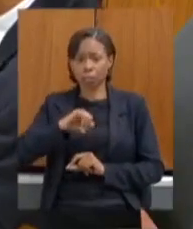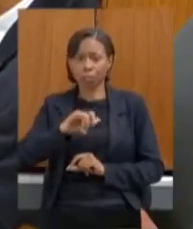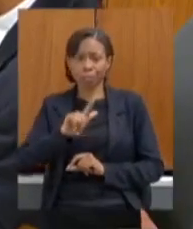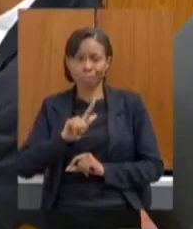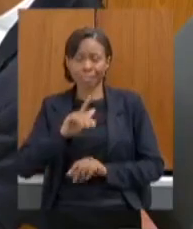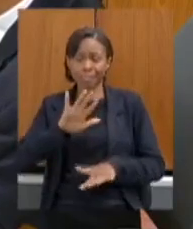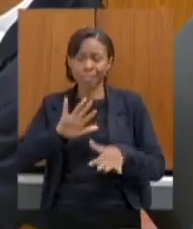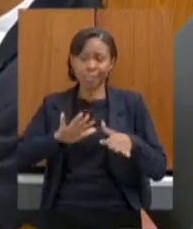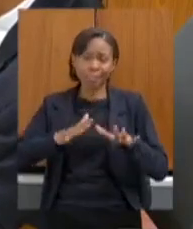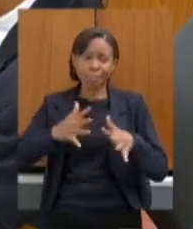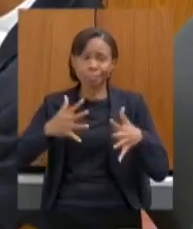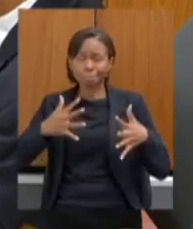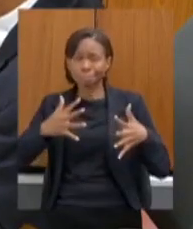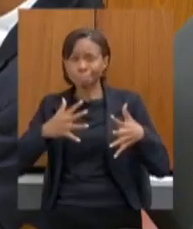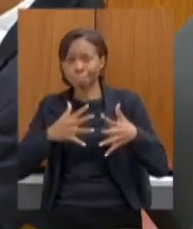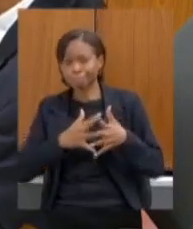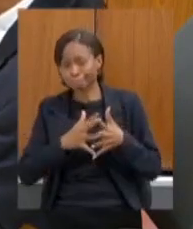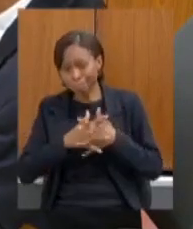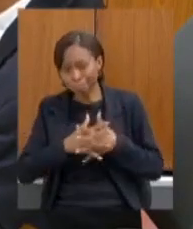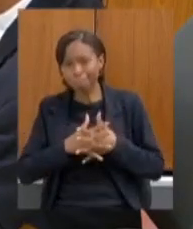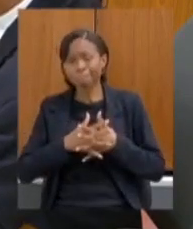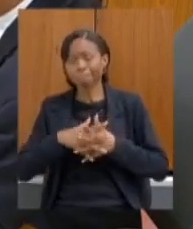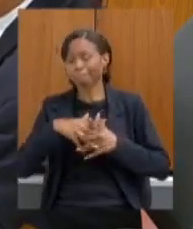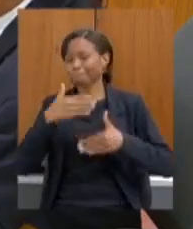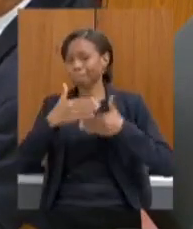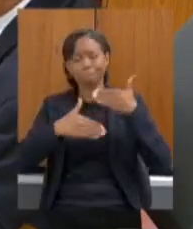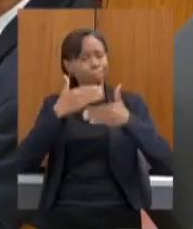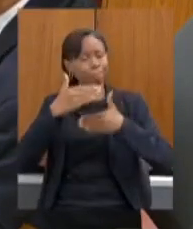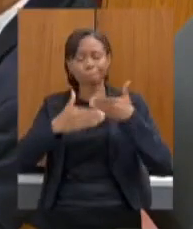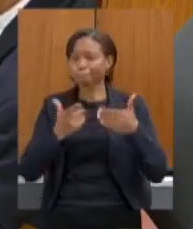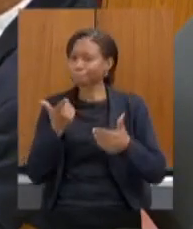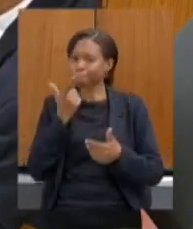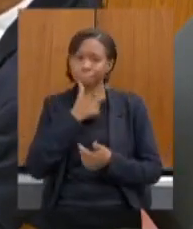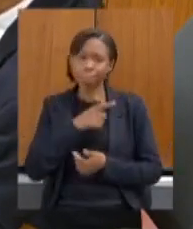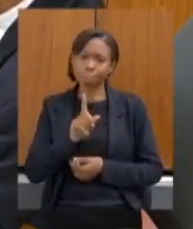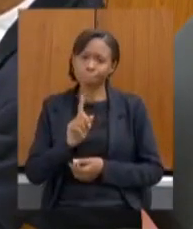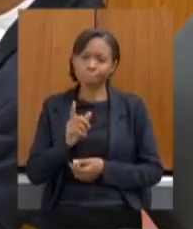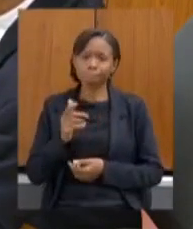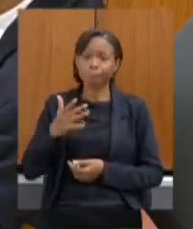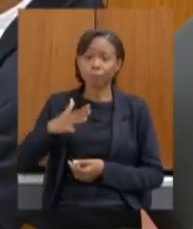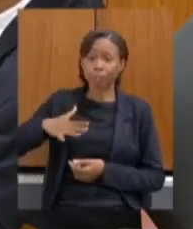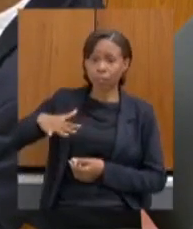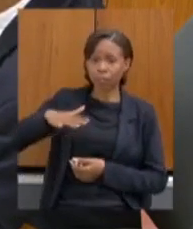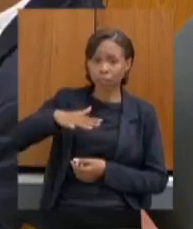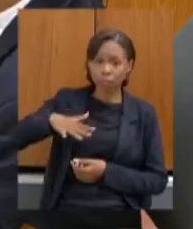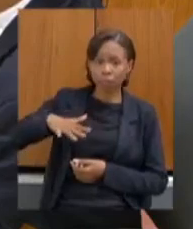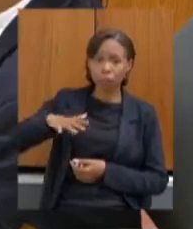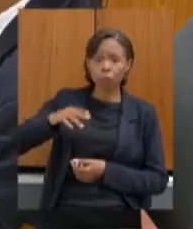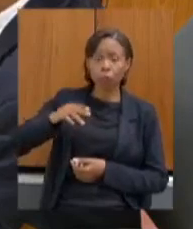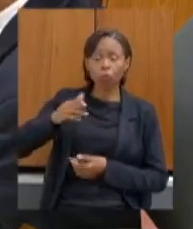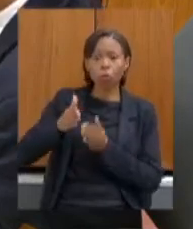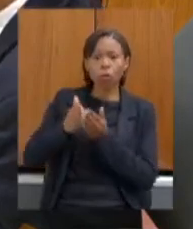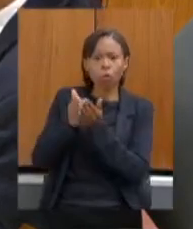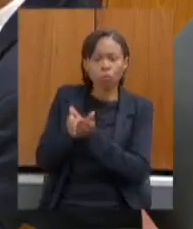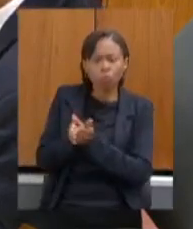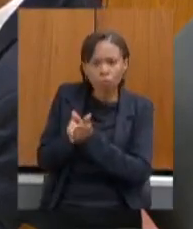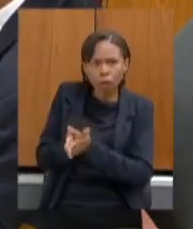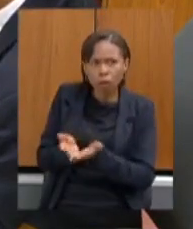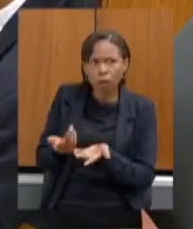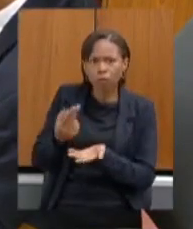a nossa região, o norte de Minas, o Vale de Aguichonha, tem grandes possibilidades